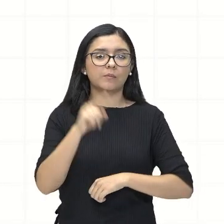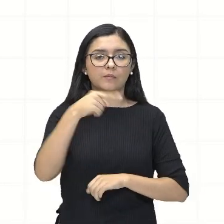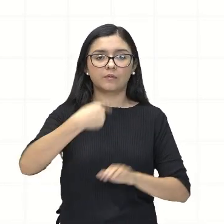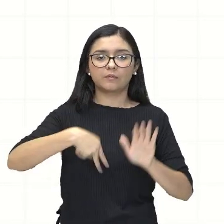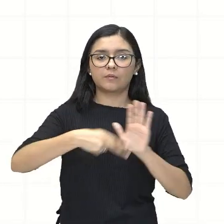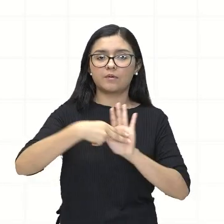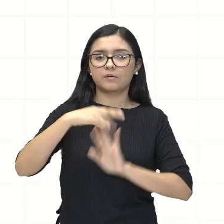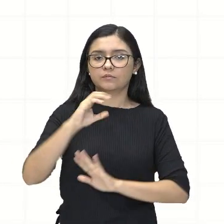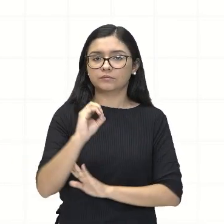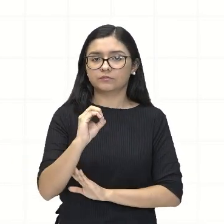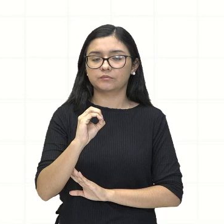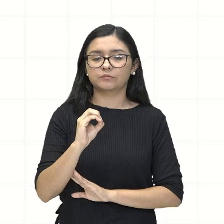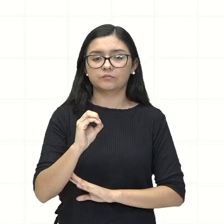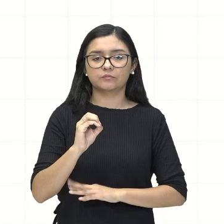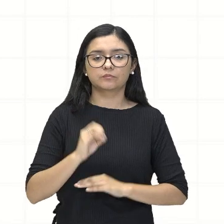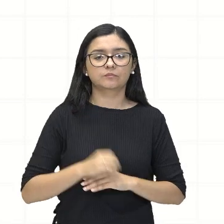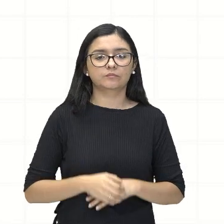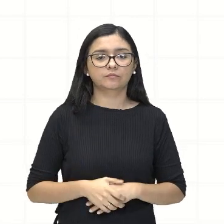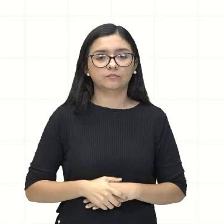né?